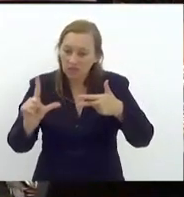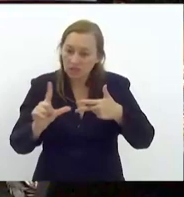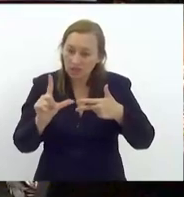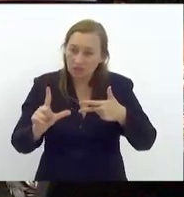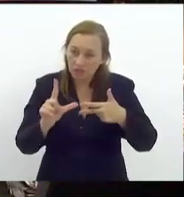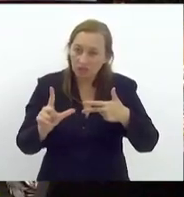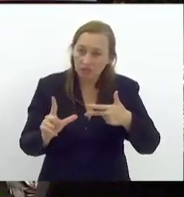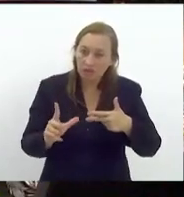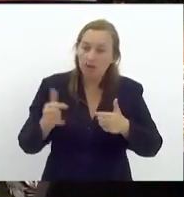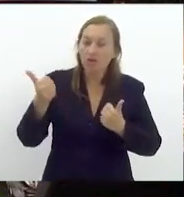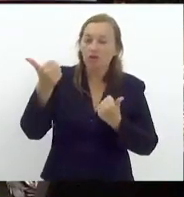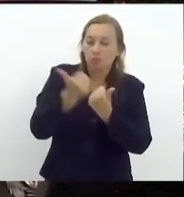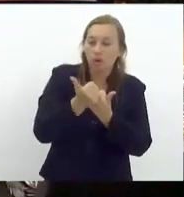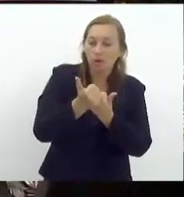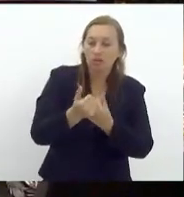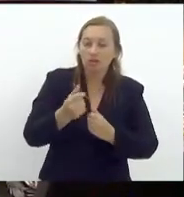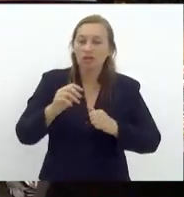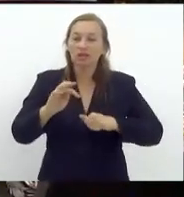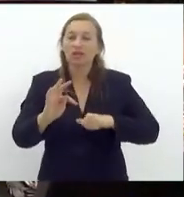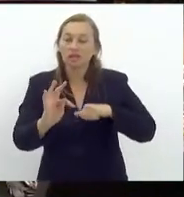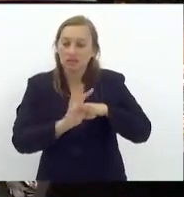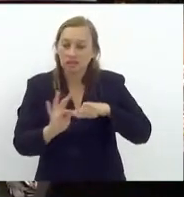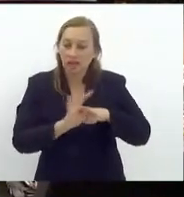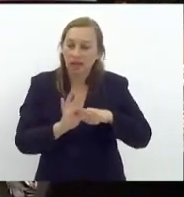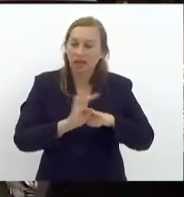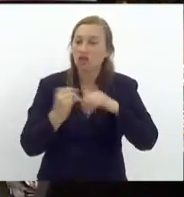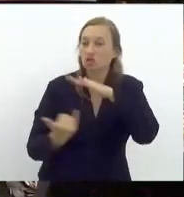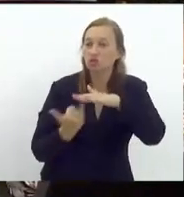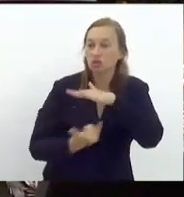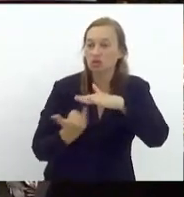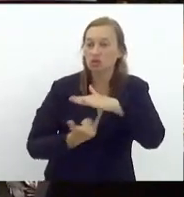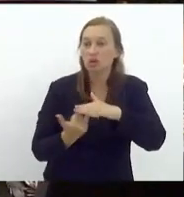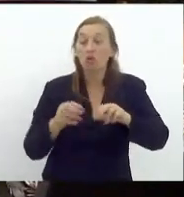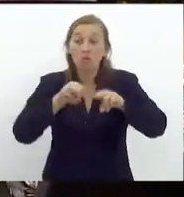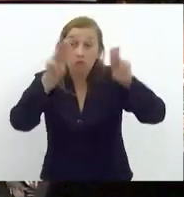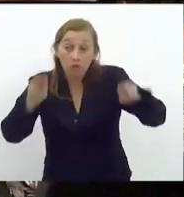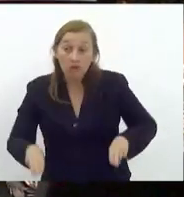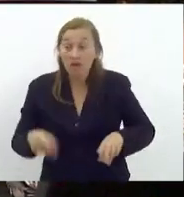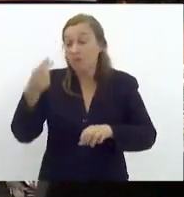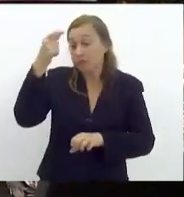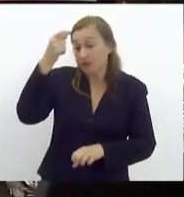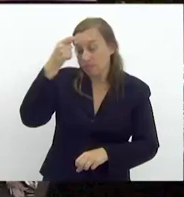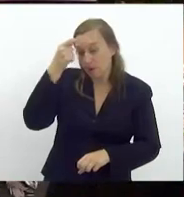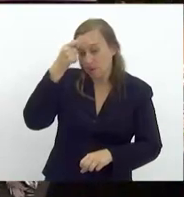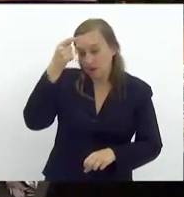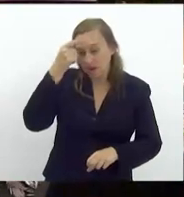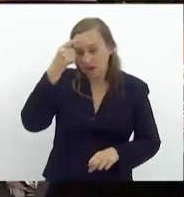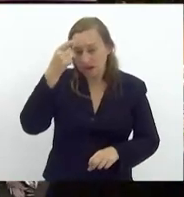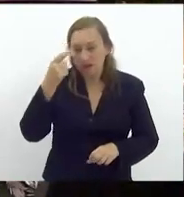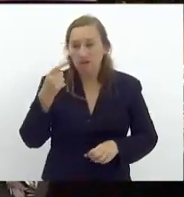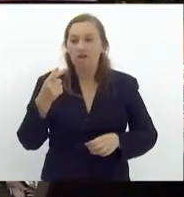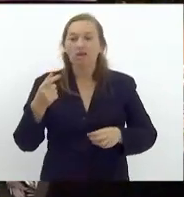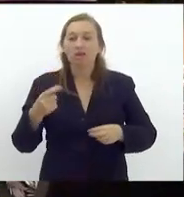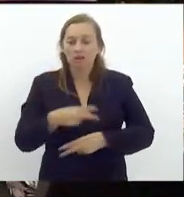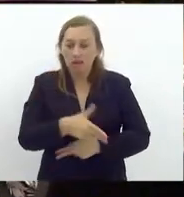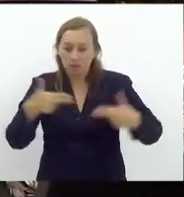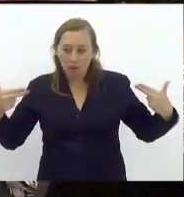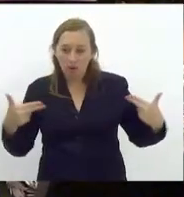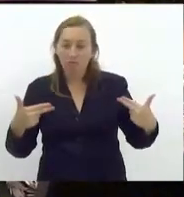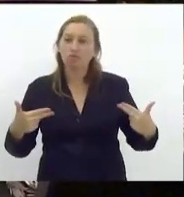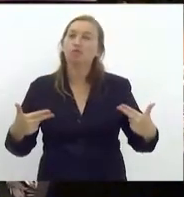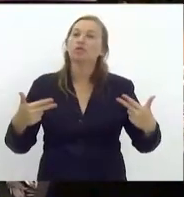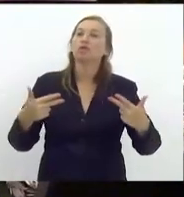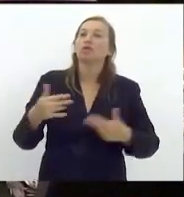de suporte técnico e institucional para o projeto do museu Memorial do hip hop Rio de Janeiro